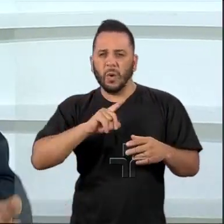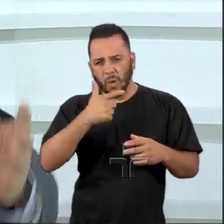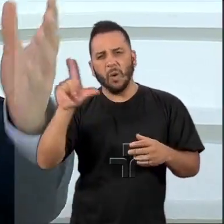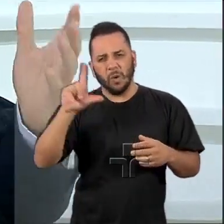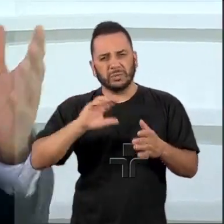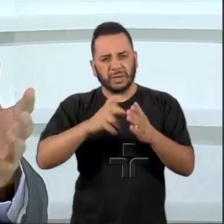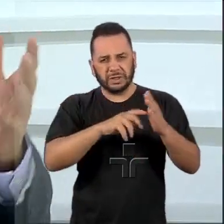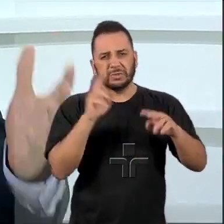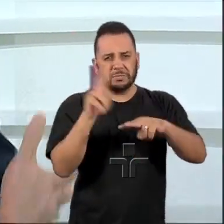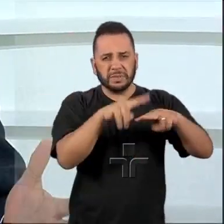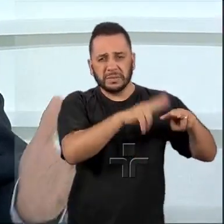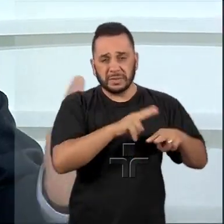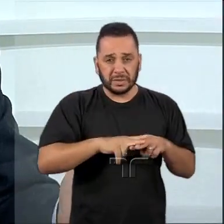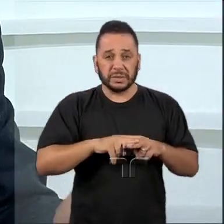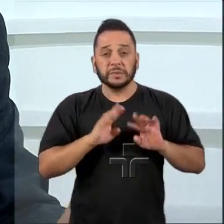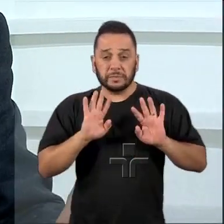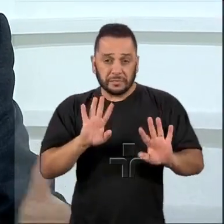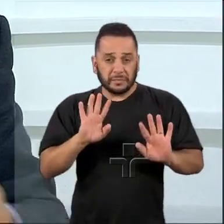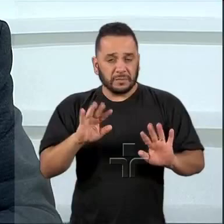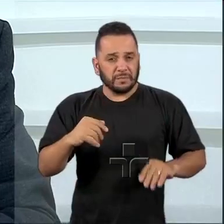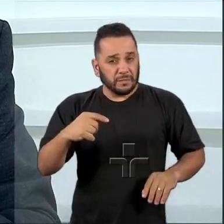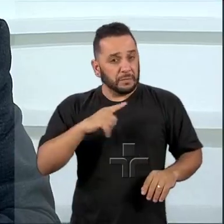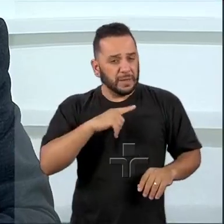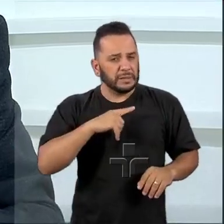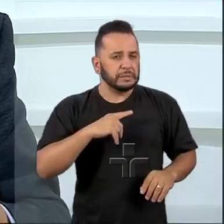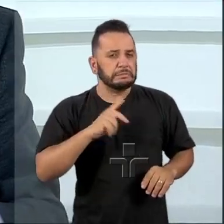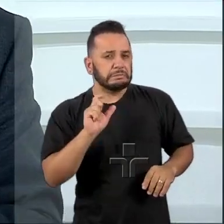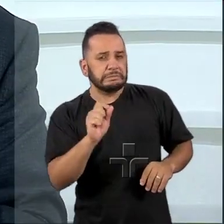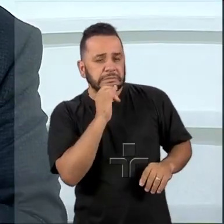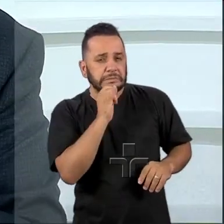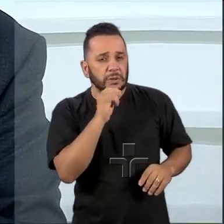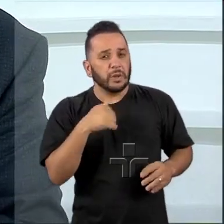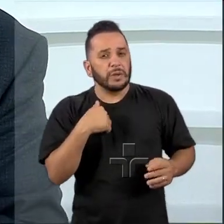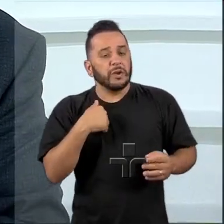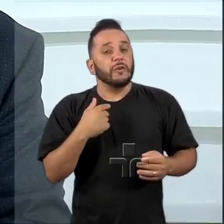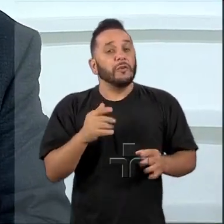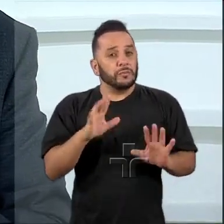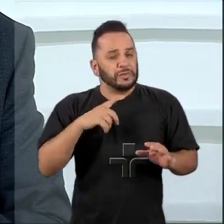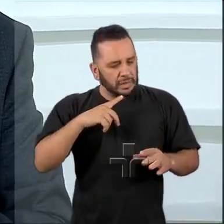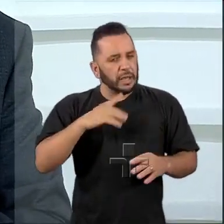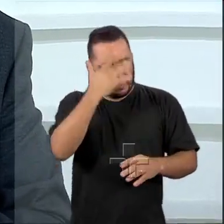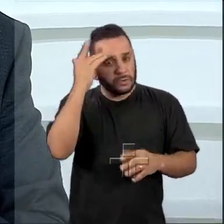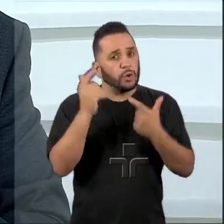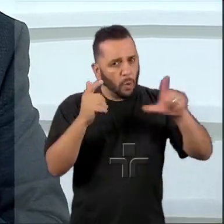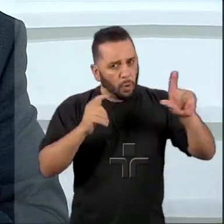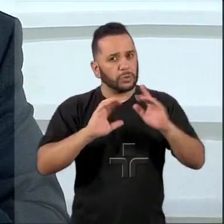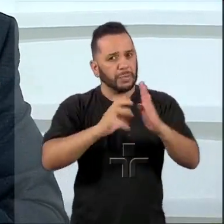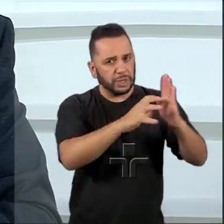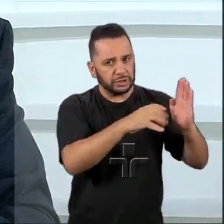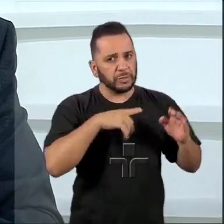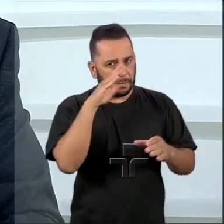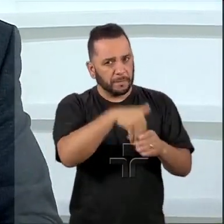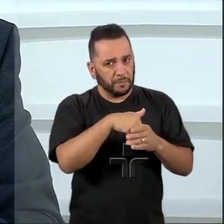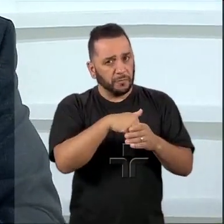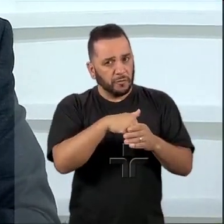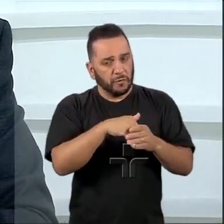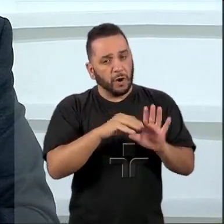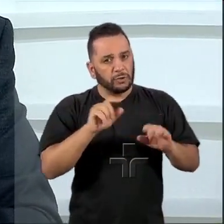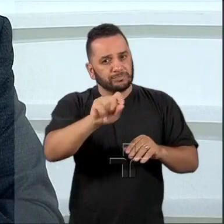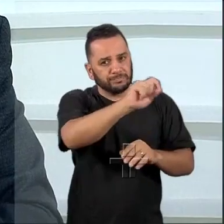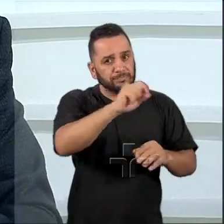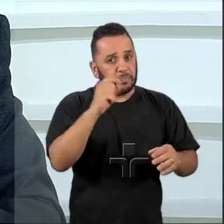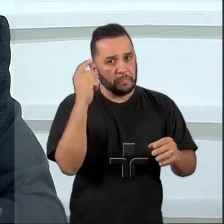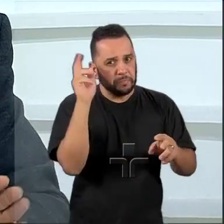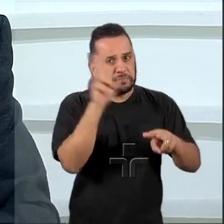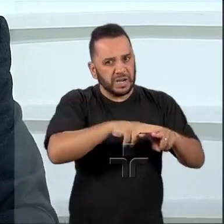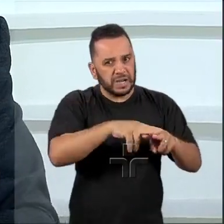Escalão. Tá bom, você está dizendo que o Lula... Mas, ninguém tem 40% das intenções de mas voto. tem preso. E pior, quando você falou do